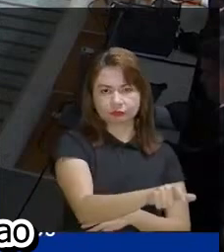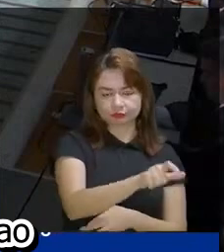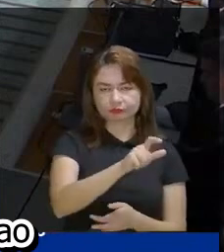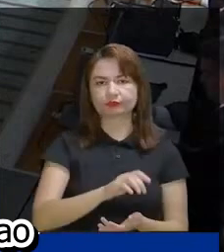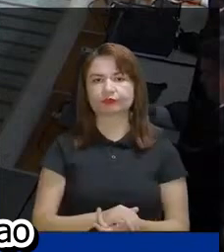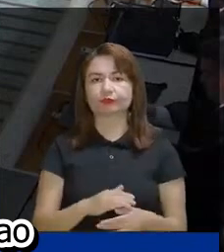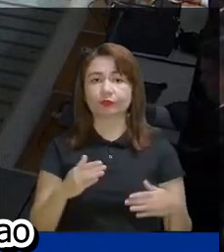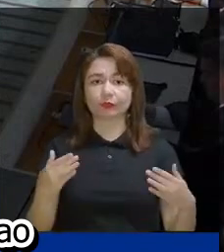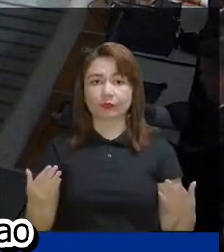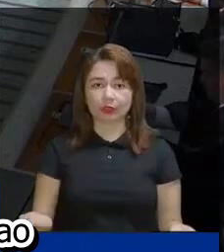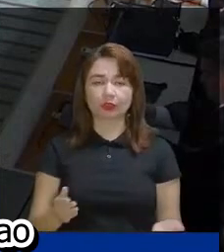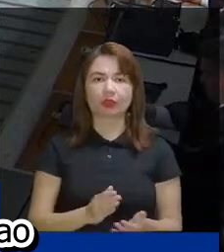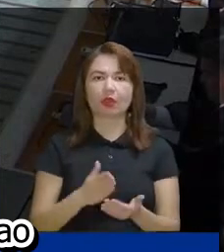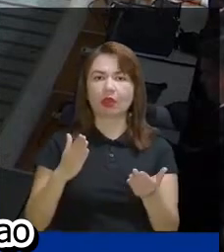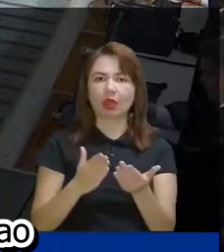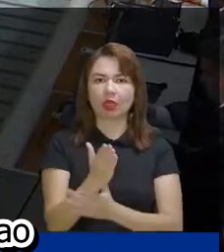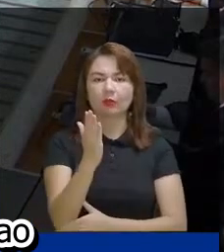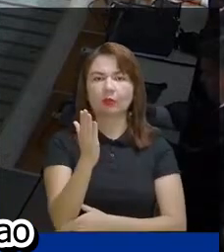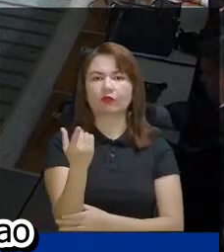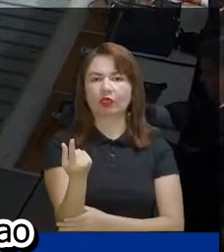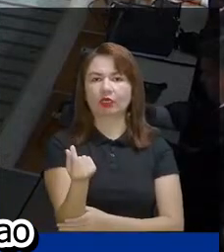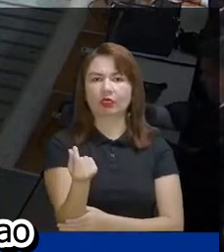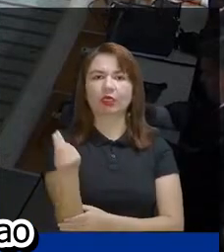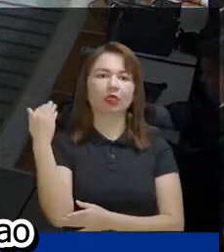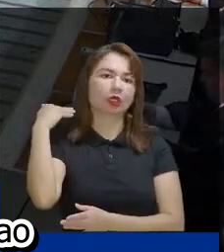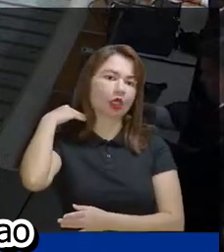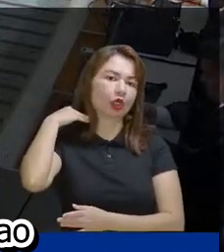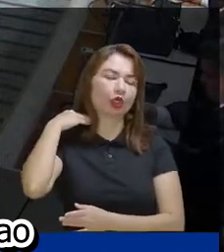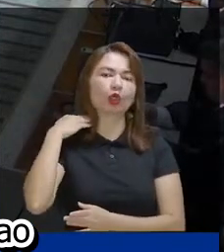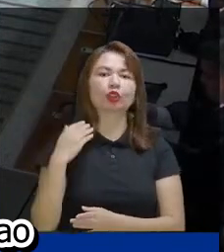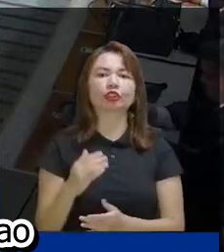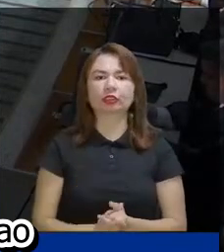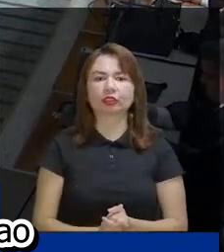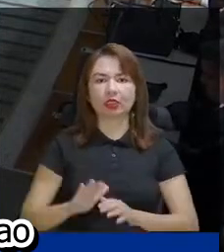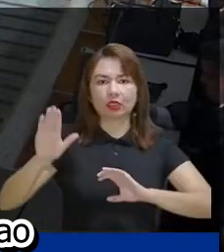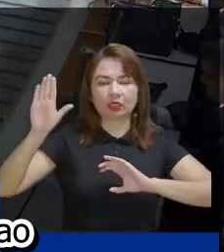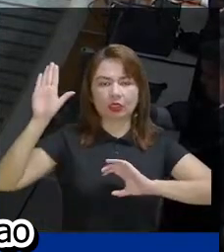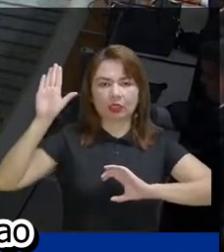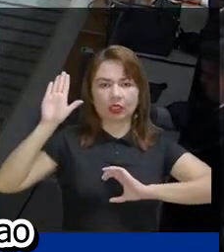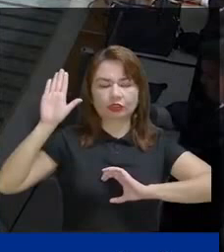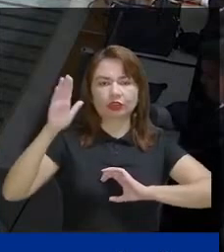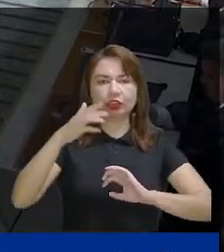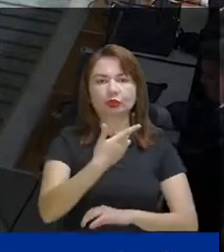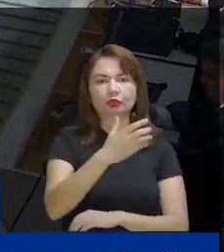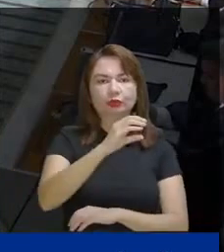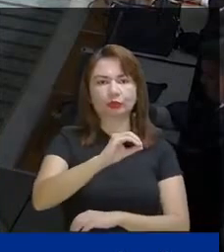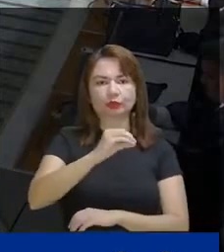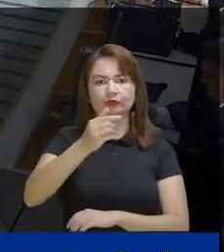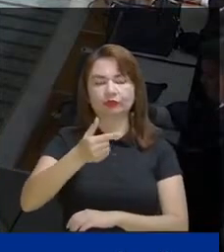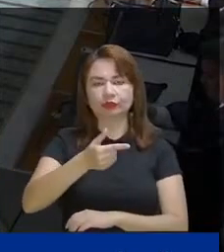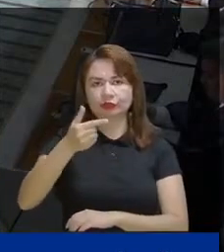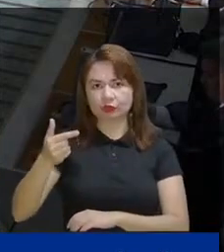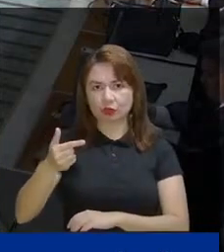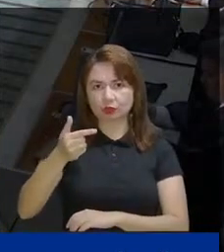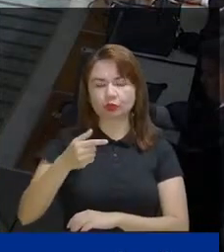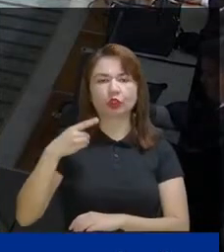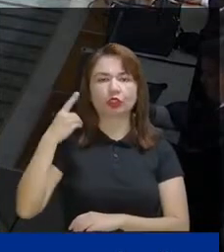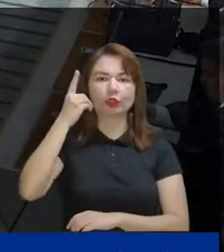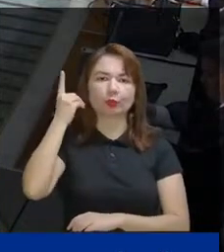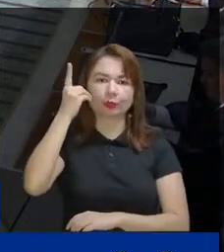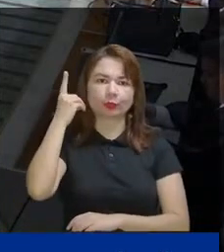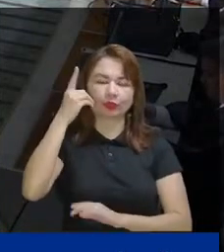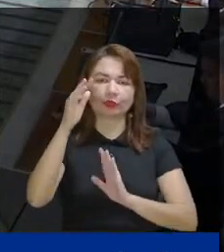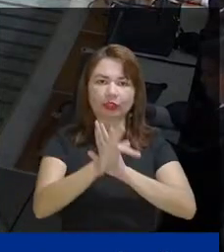8056-2023, que julgou aprovadas as contas do candidato ao cargo de deputado federal nas eleições de 2022. O candidato solicitou